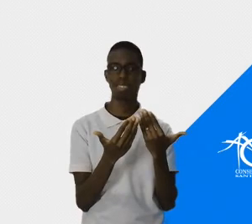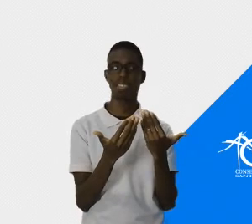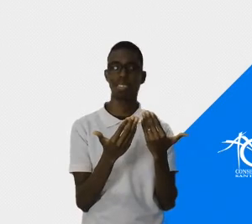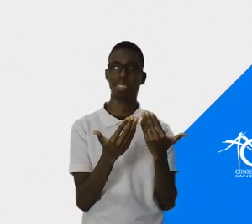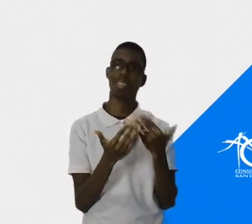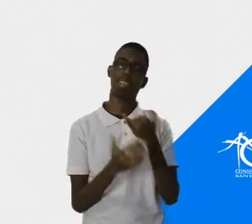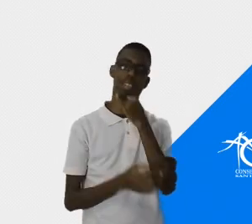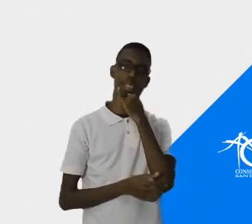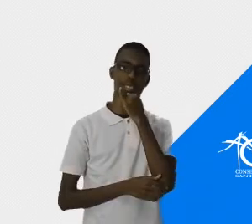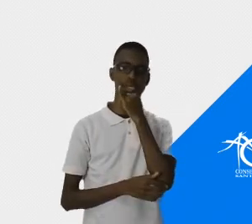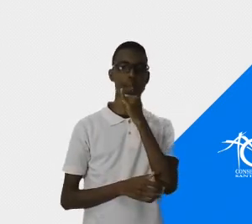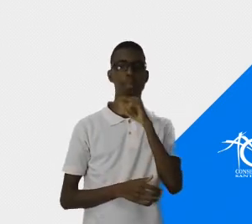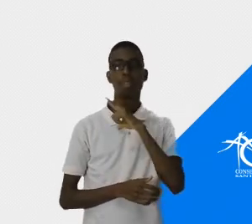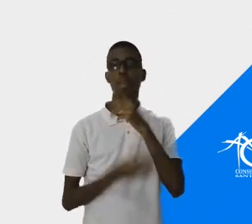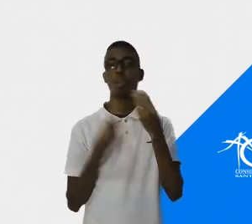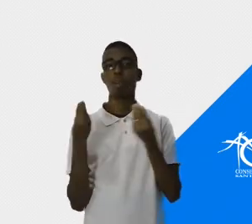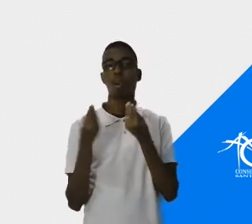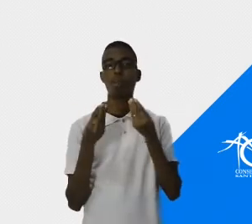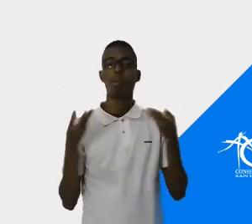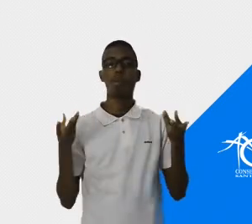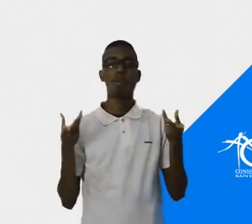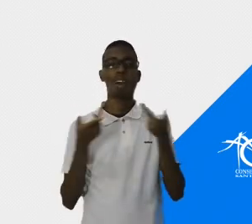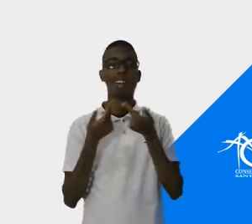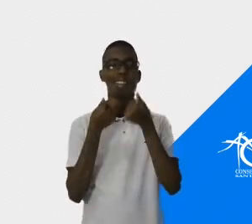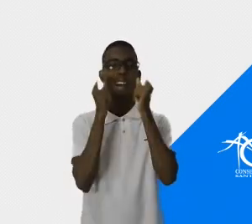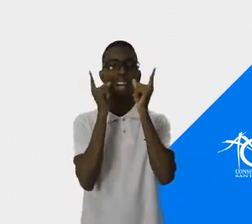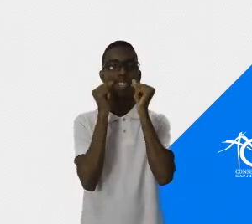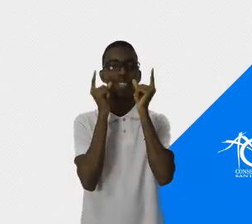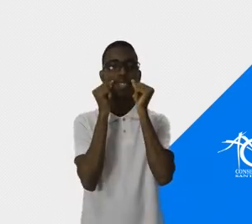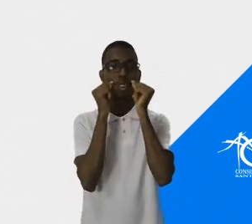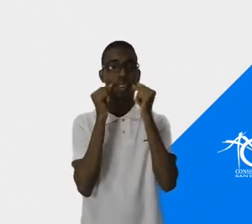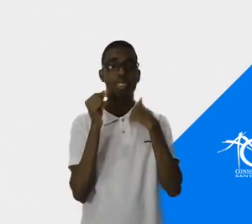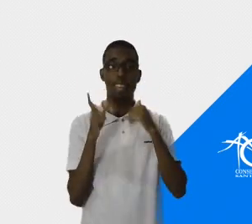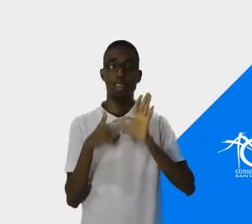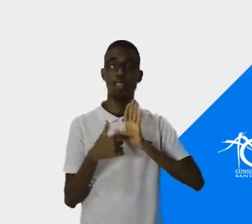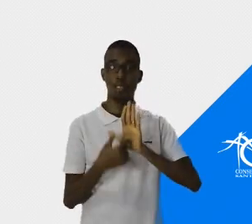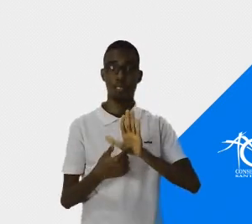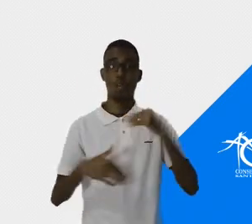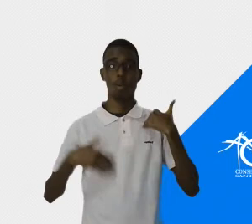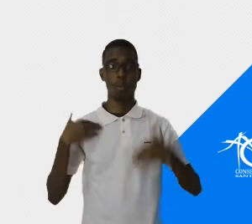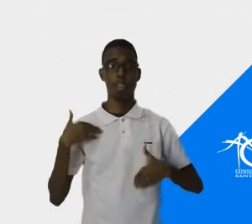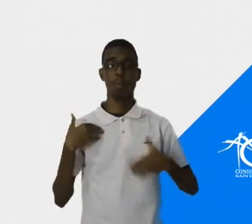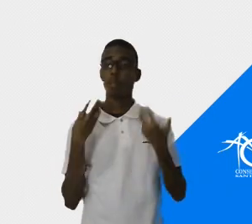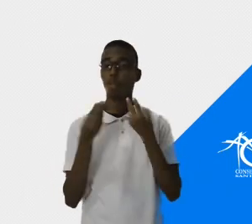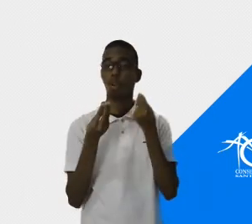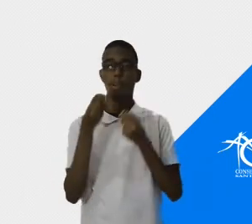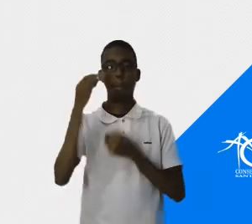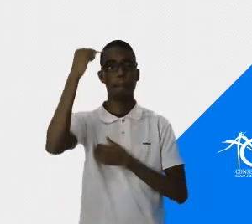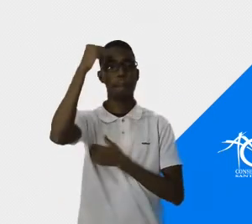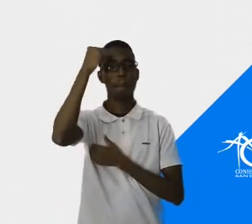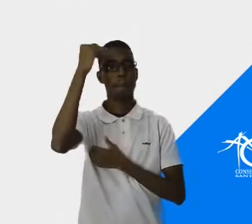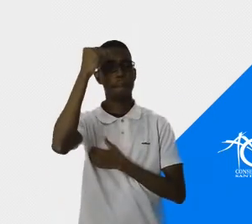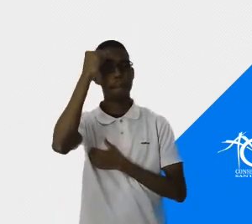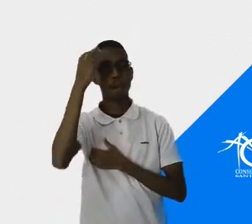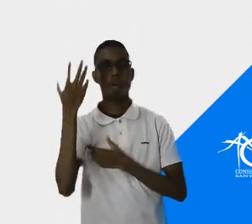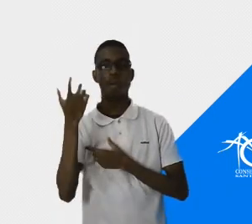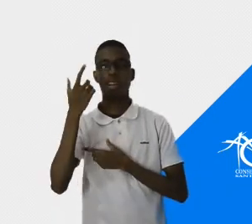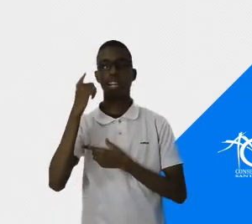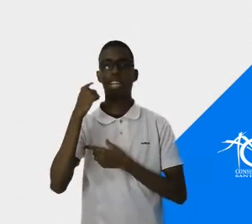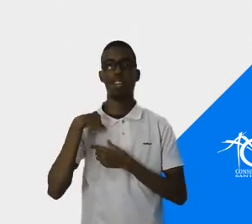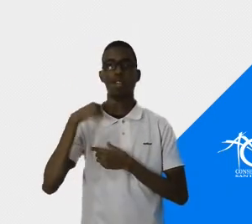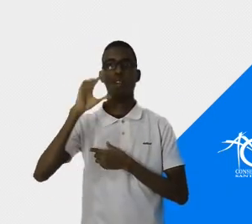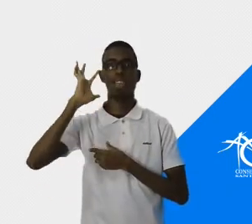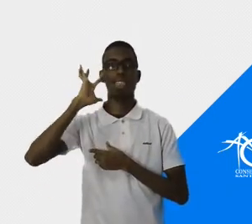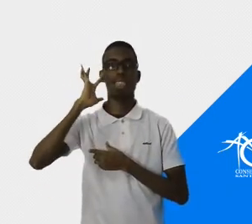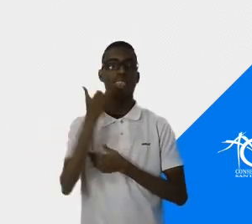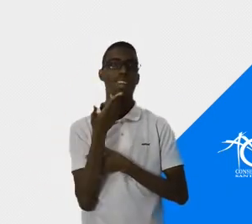qualidade do sono influencia muito comportamento, influencia a capacidade de memória, influencia a capacidade de decisão. É um aspecto